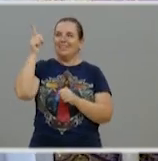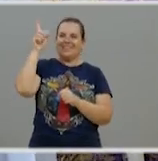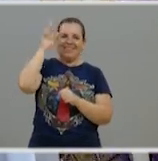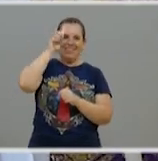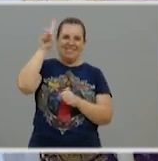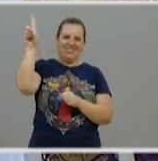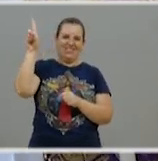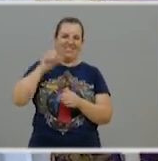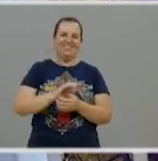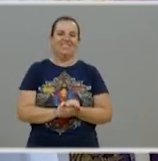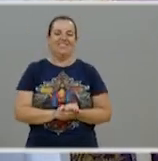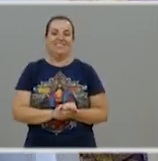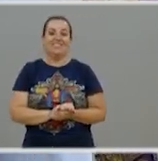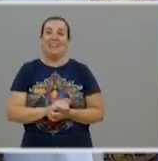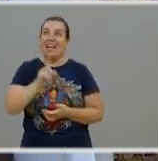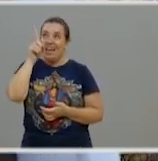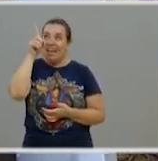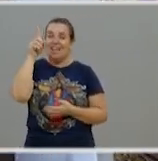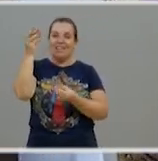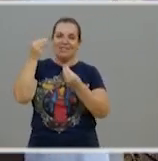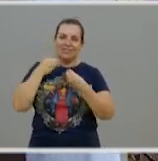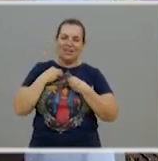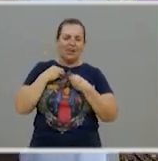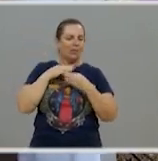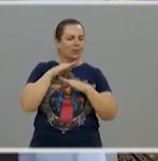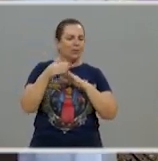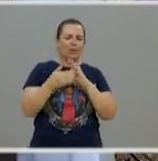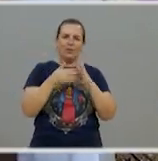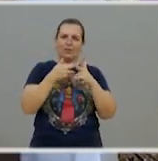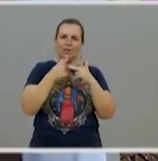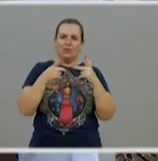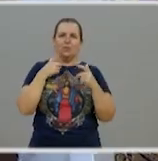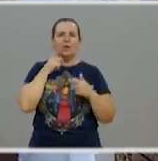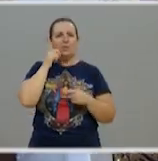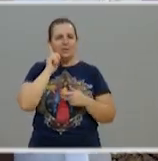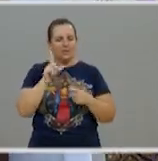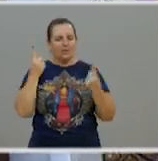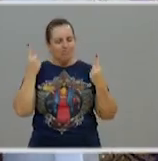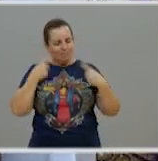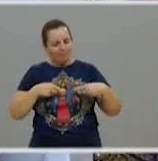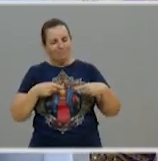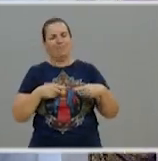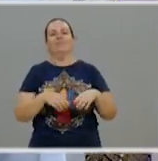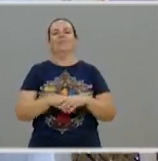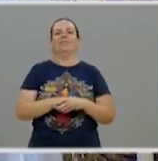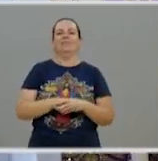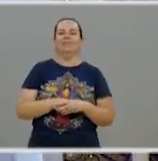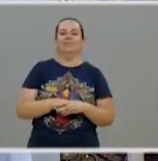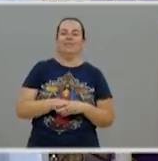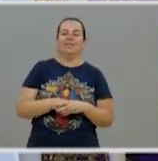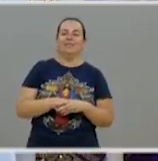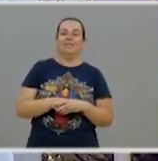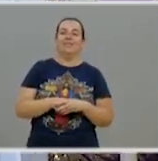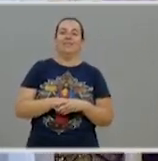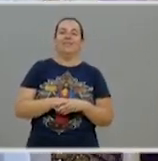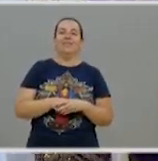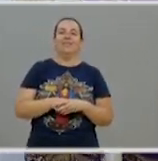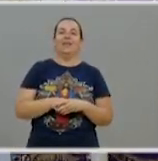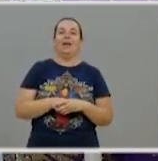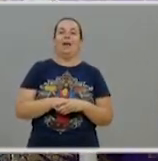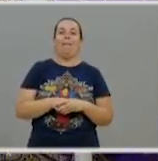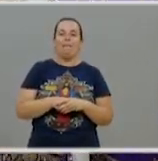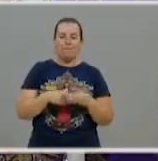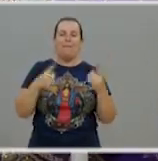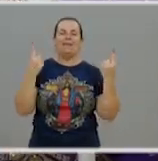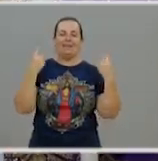armas, e eu indico quais são nessa batalha. Uma batalha que é a batalha das batalhas,